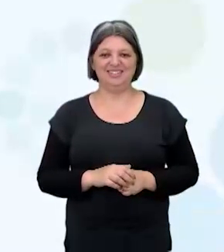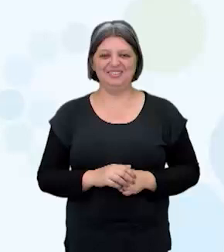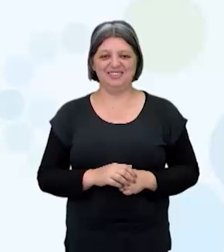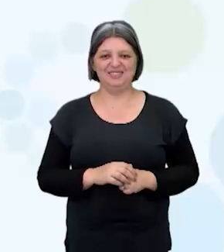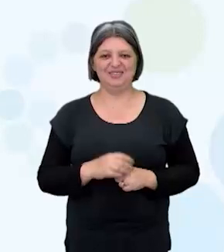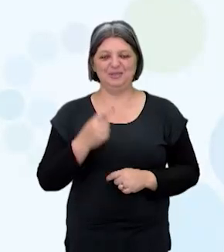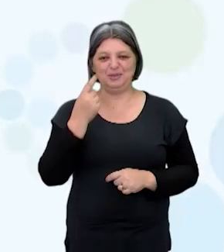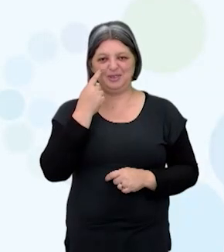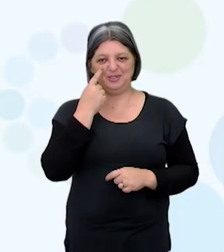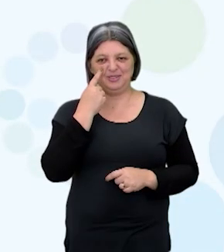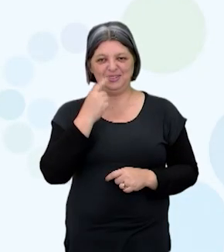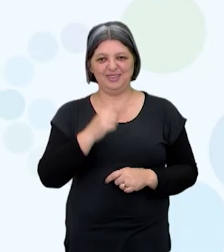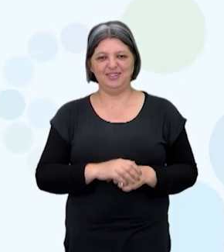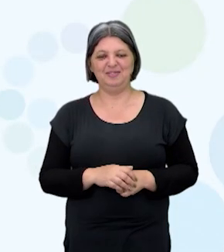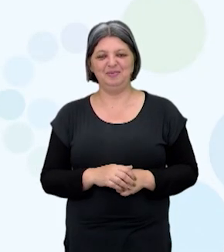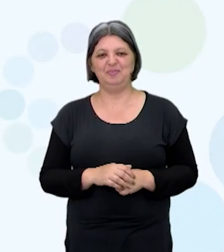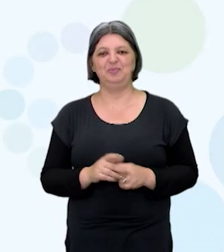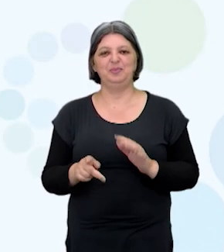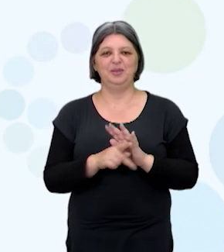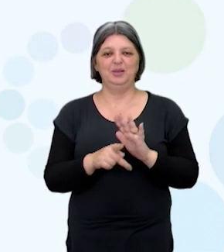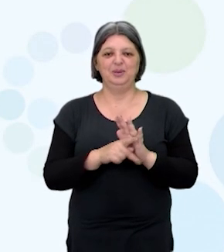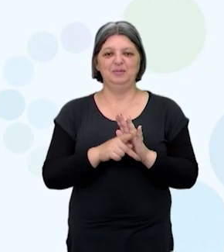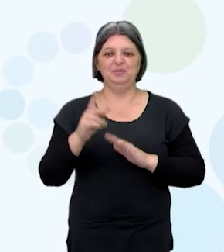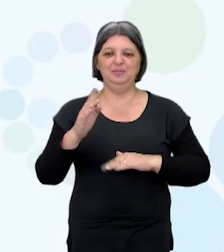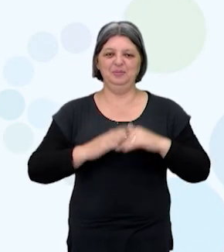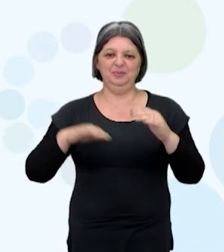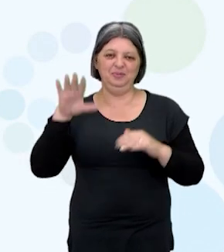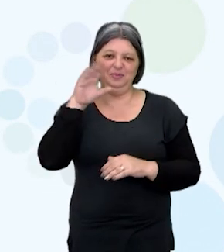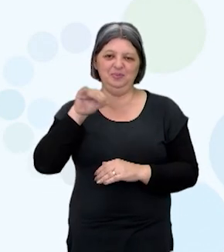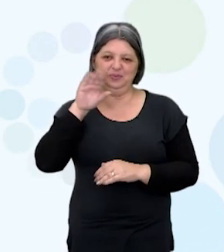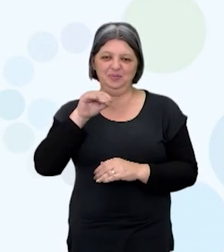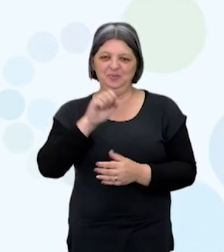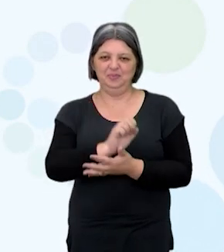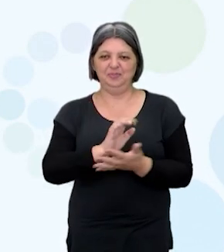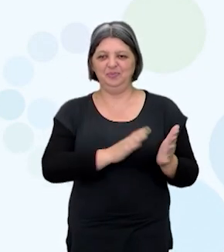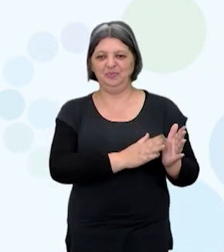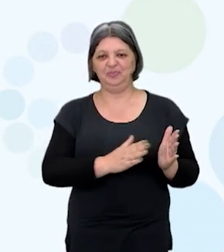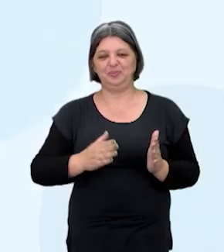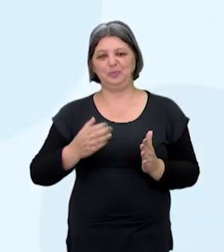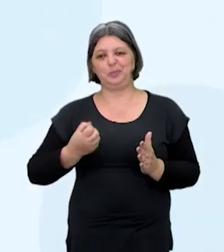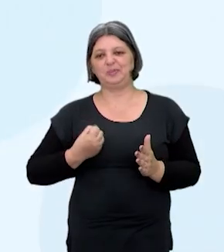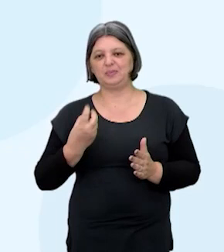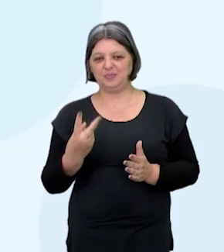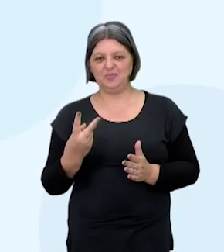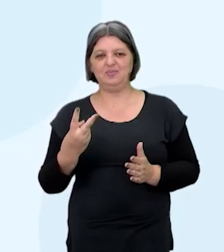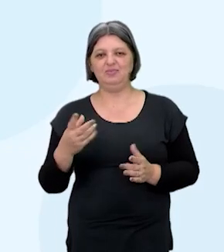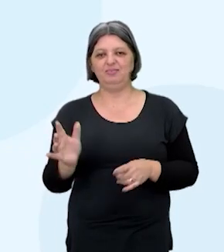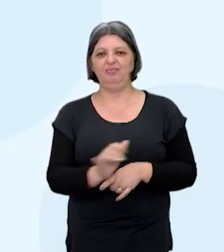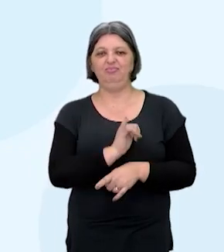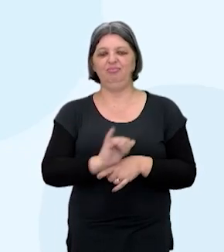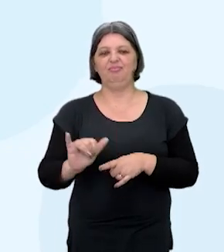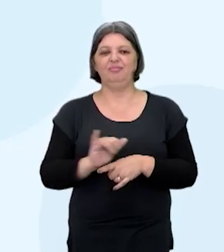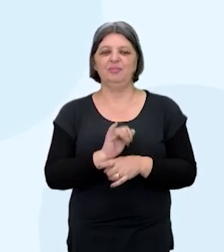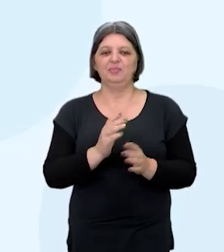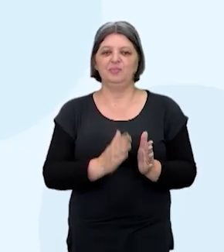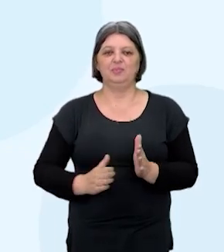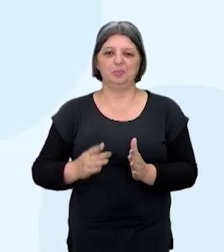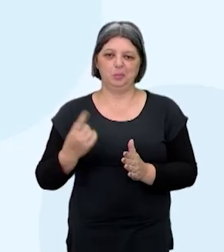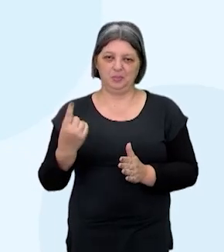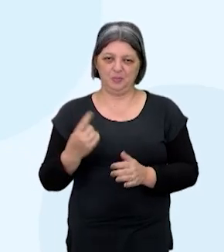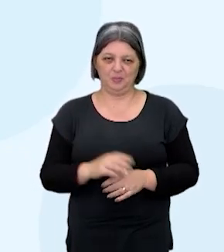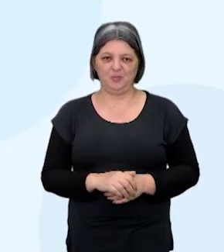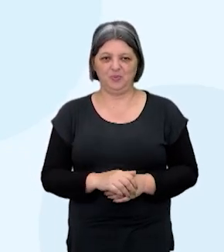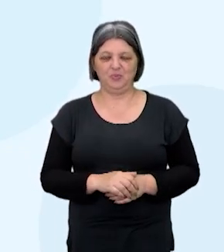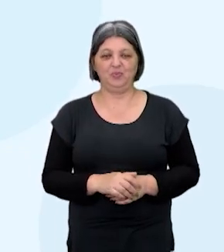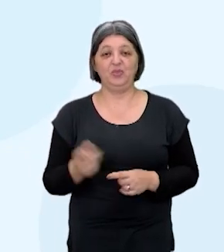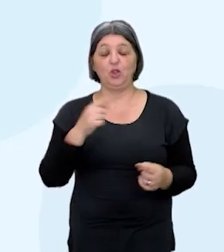então. Então, oficina de produção textual e oralidade. Estamos na atividade 2, sistematização 1.